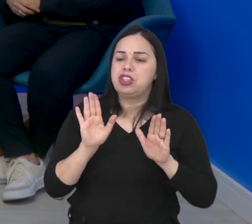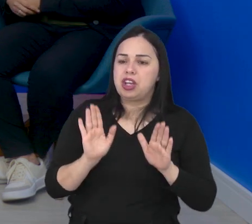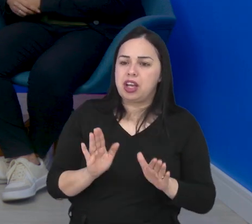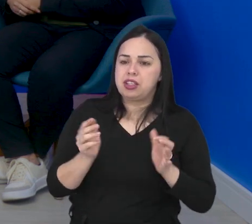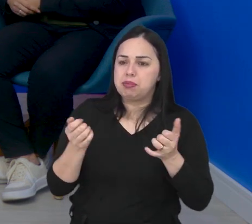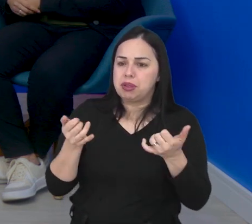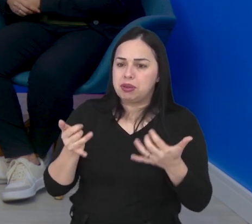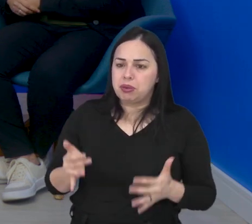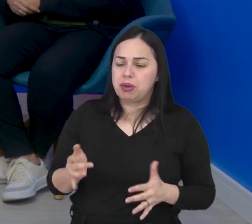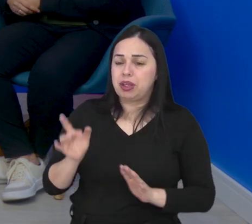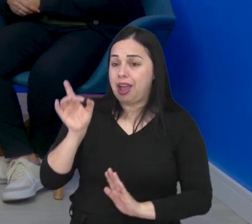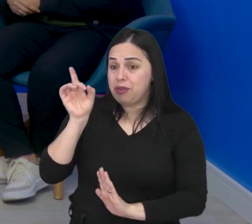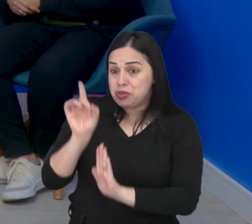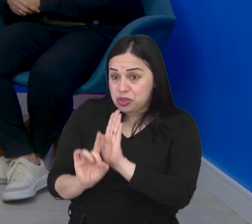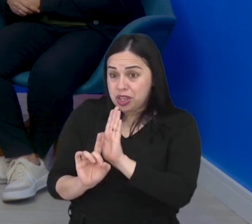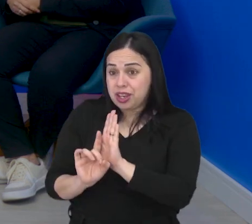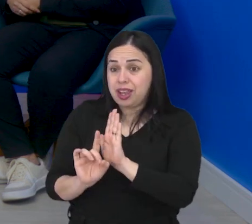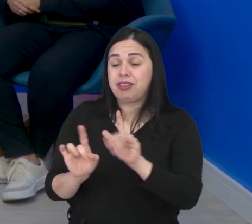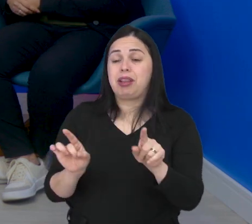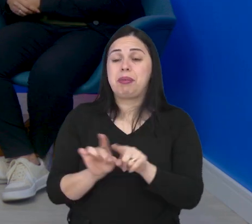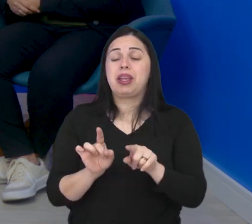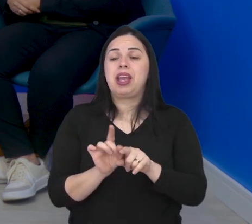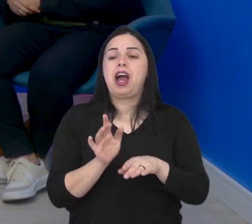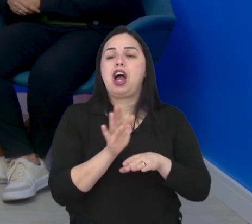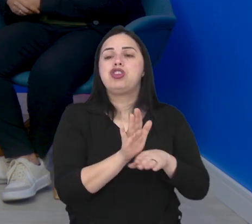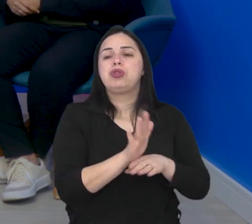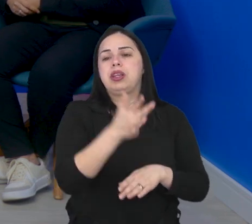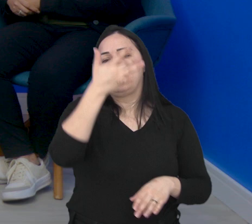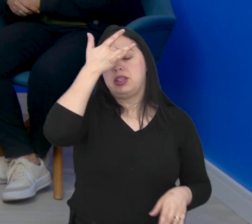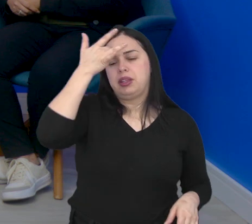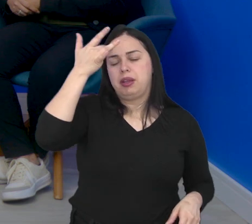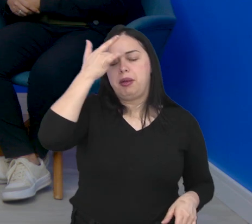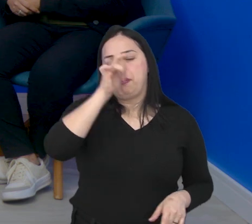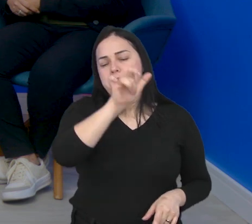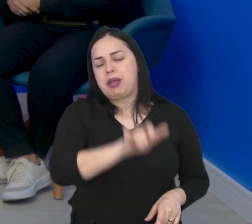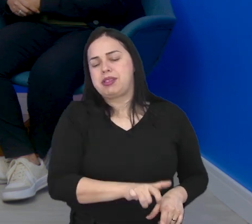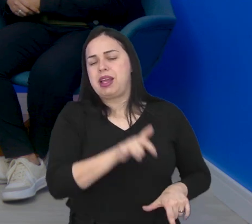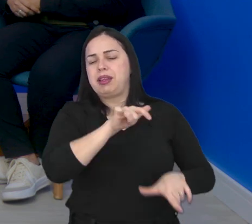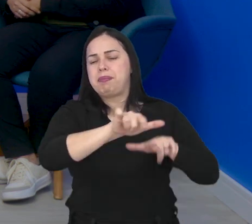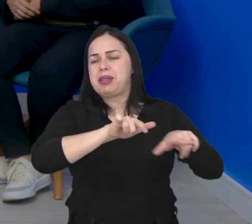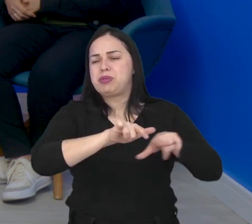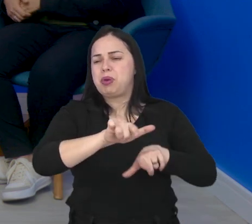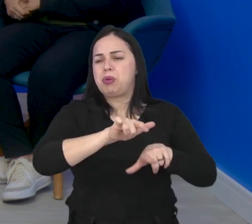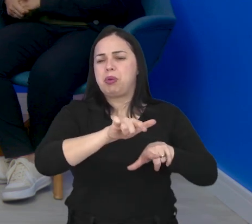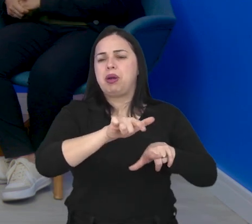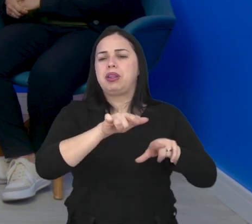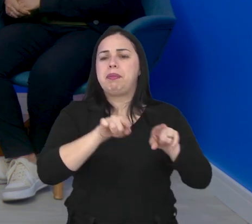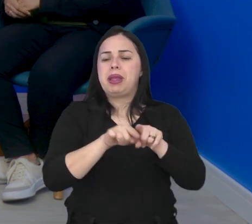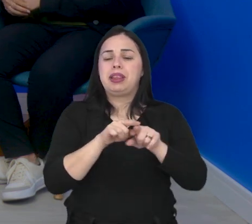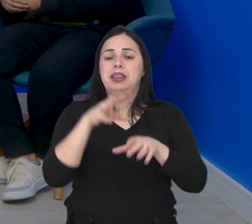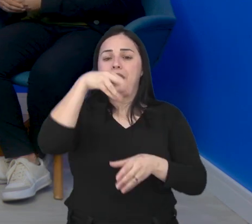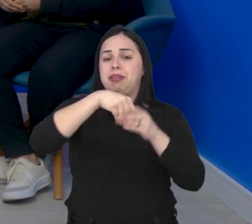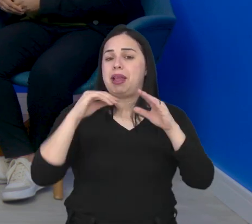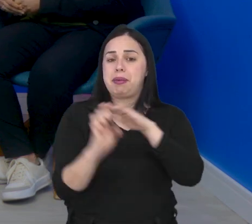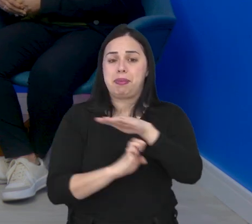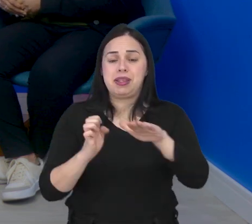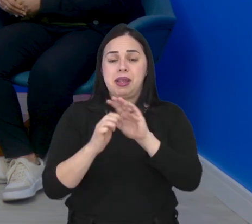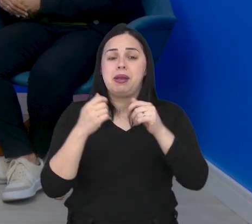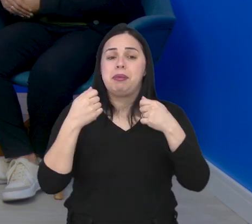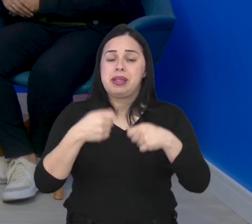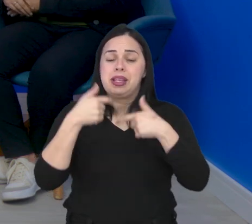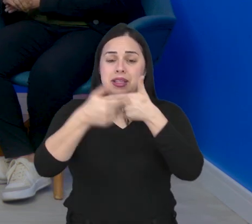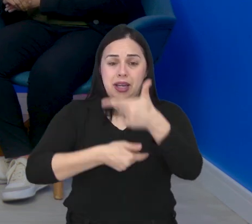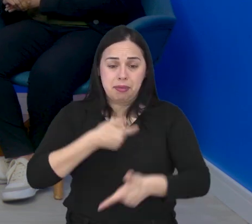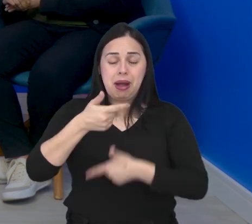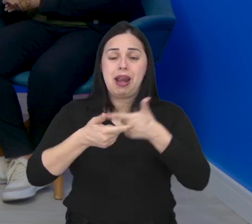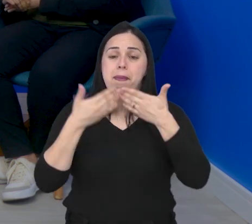como a gente falou, não só uma questão de direitos, mas de saúde emocional, de a gente pensar no trabalhador como um todo. Todos ali numa empresa trabalham